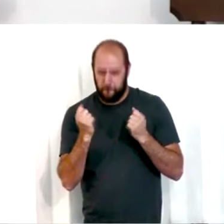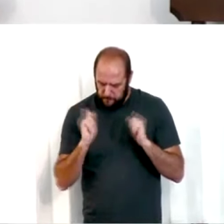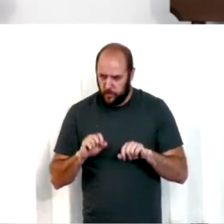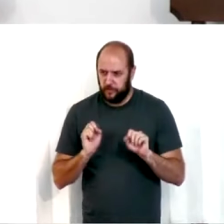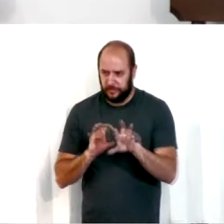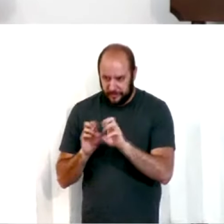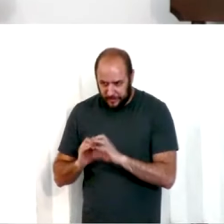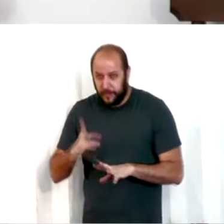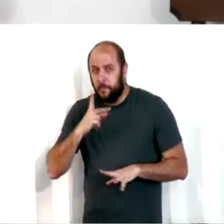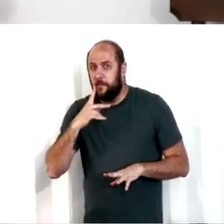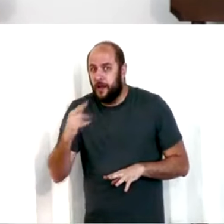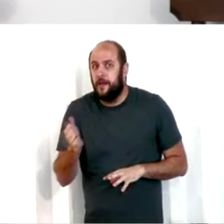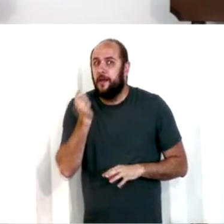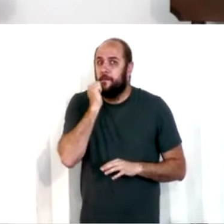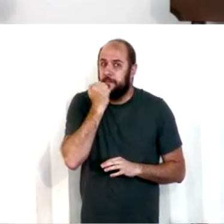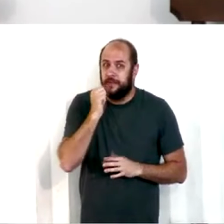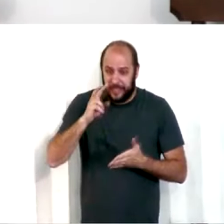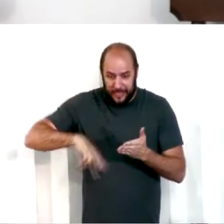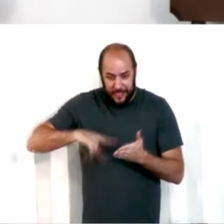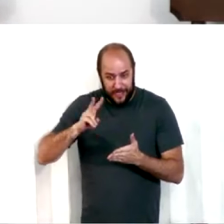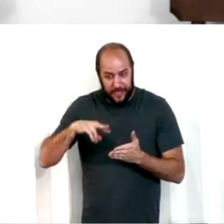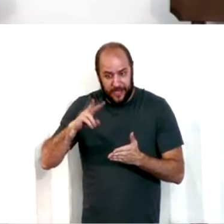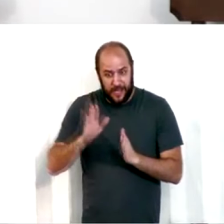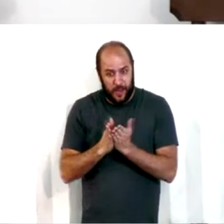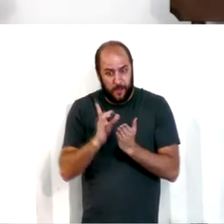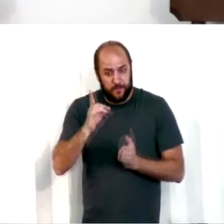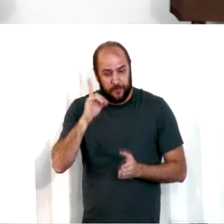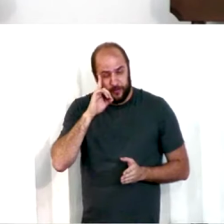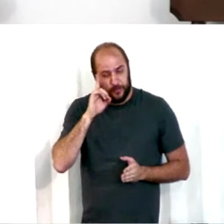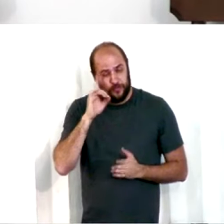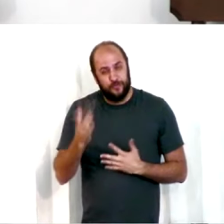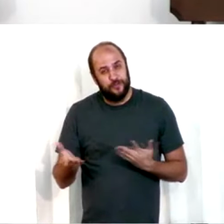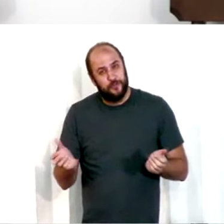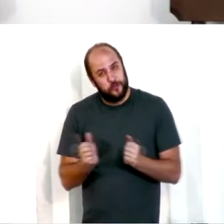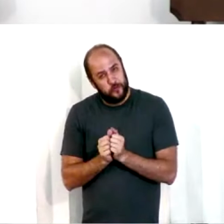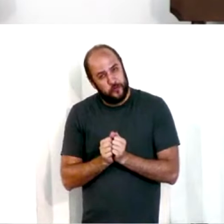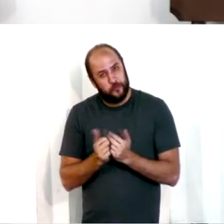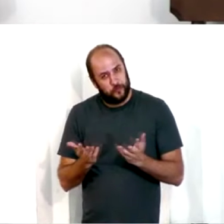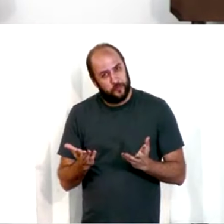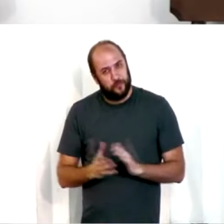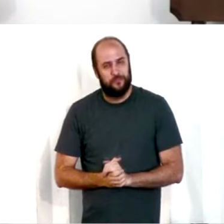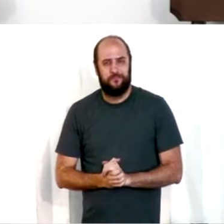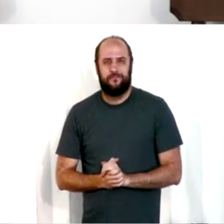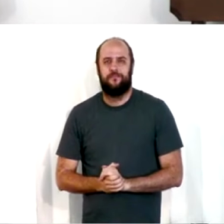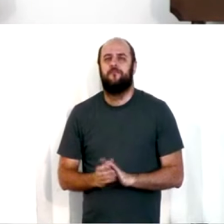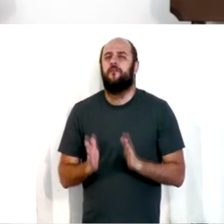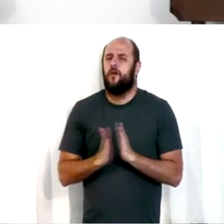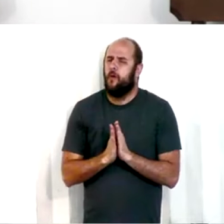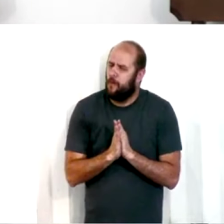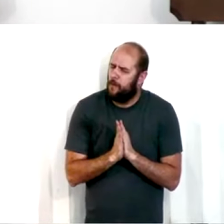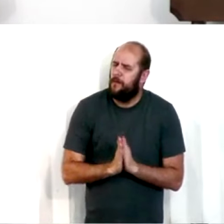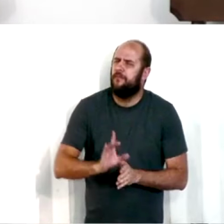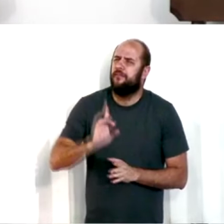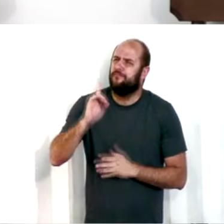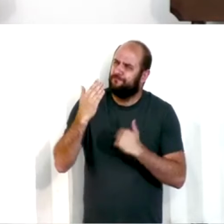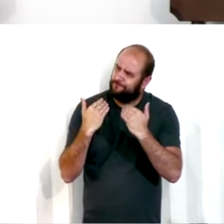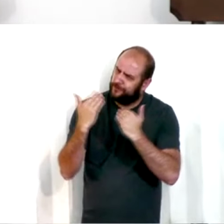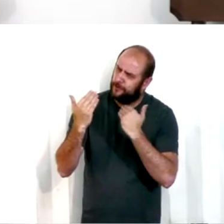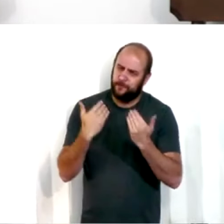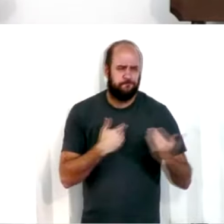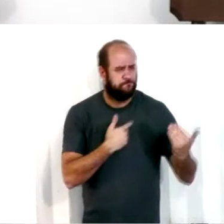pais a ler e vão poder ler a Bíblia todo dia em casa para eles. Olha que bênção, vamos fazer isso. E oraram ao Senhor, e conversaram,